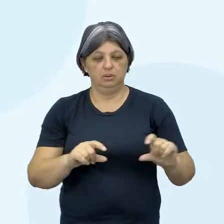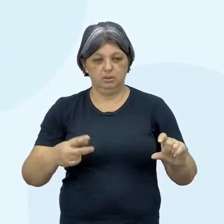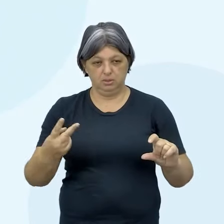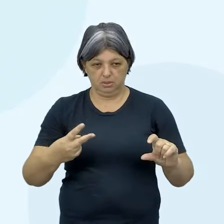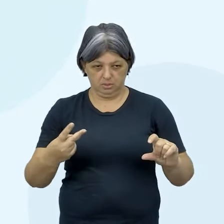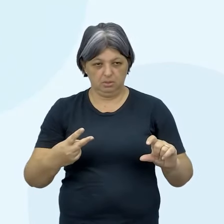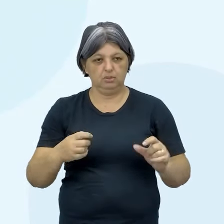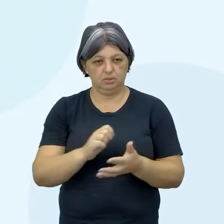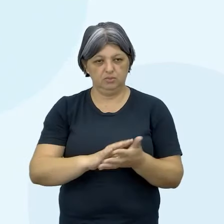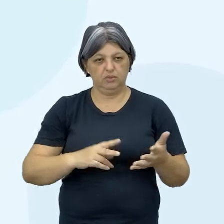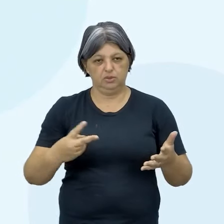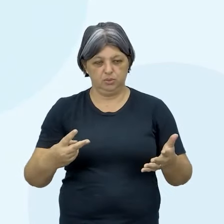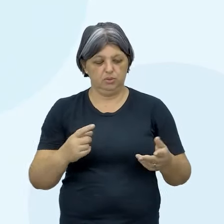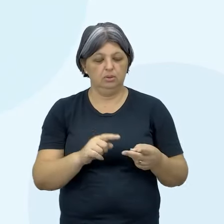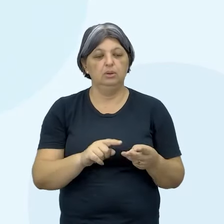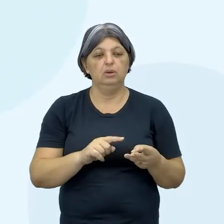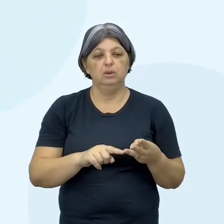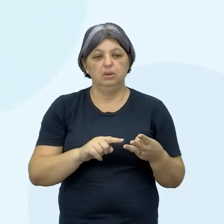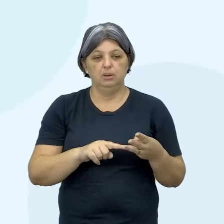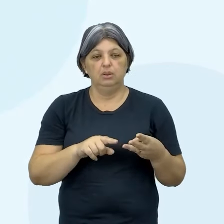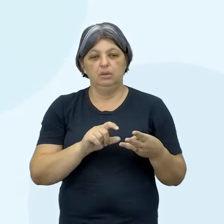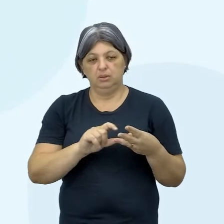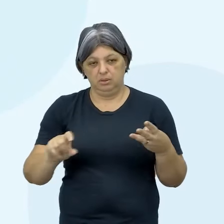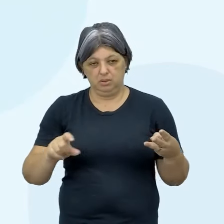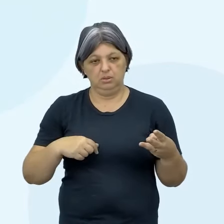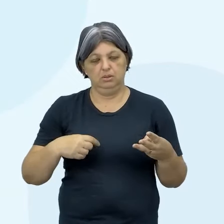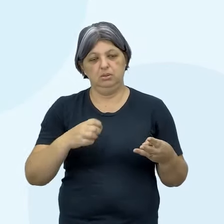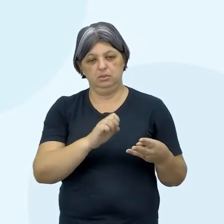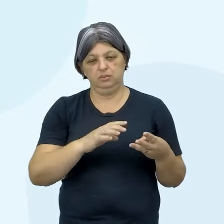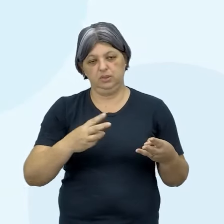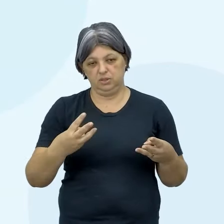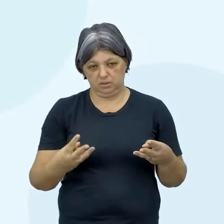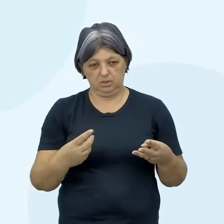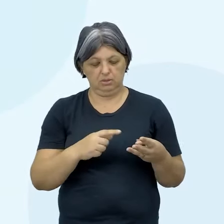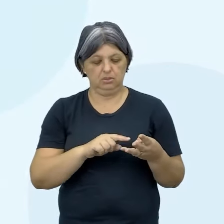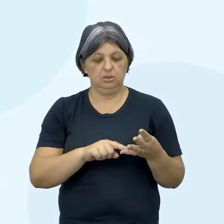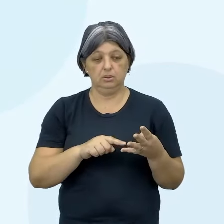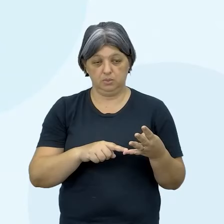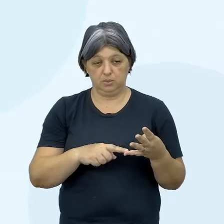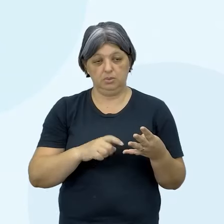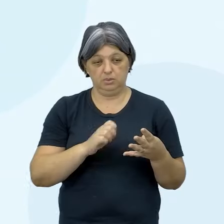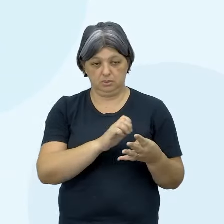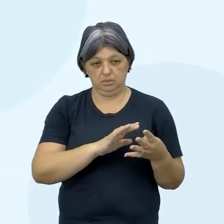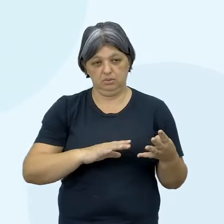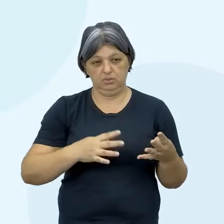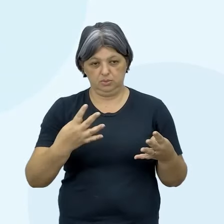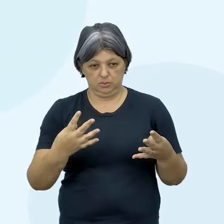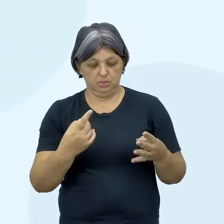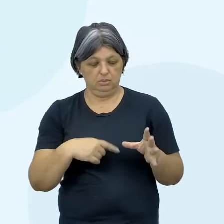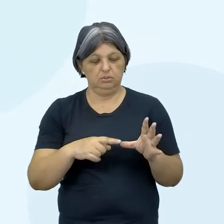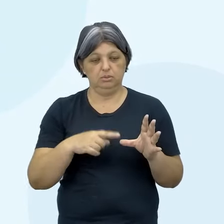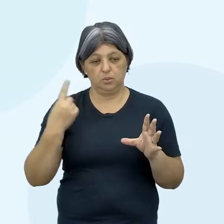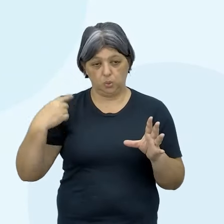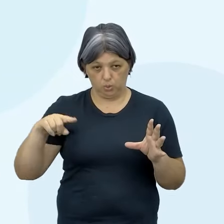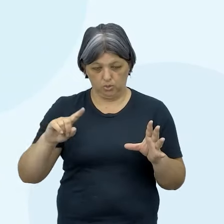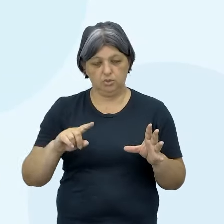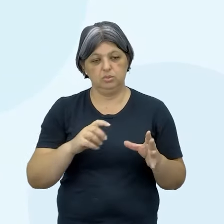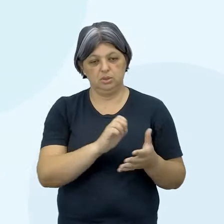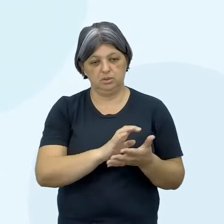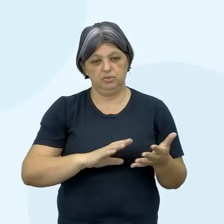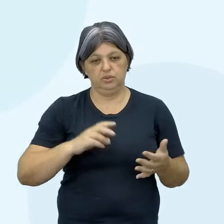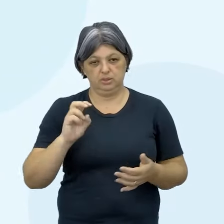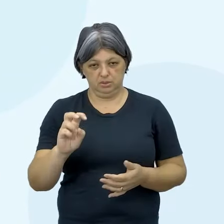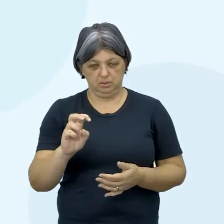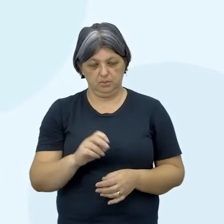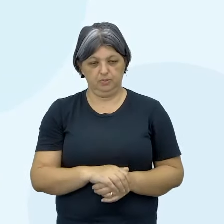linha, atividade 2. Terceira linha, atividade 3. Quarta linha, atividade 4. E última linha, atividade